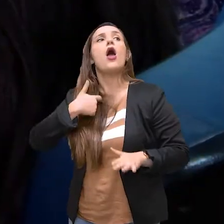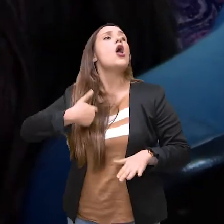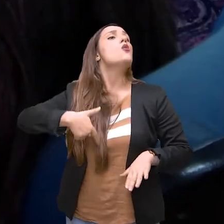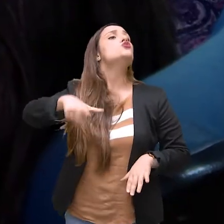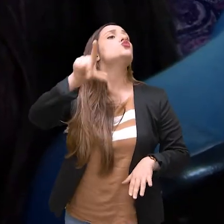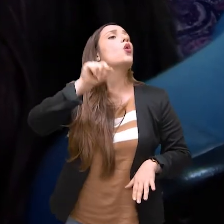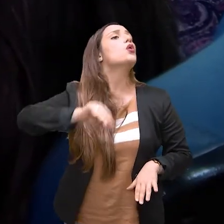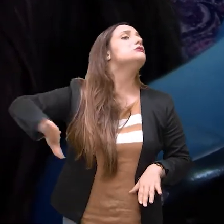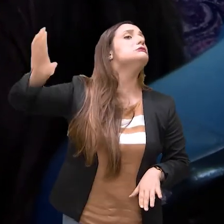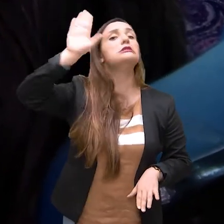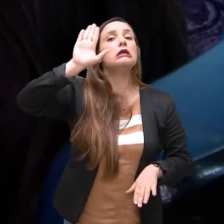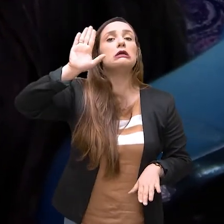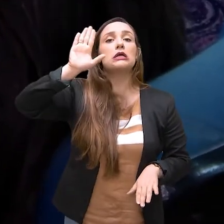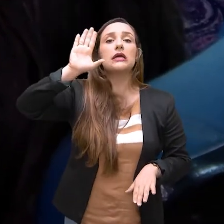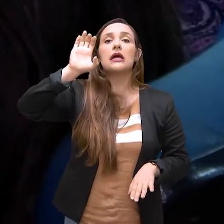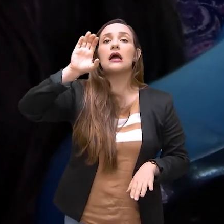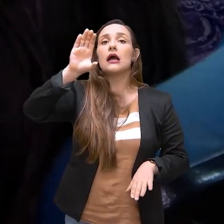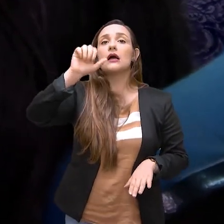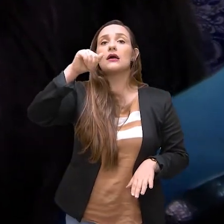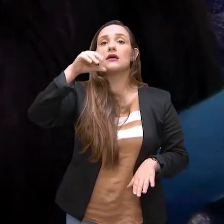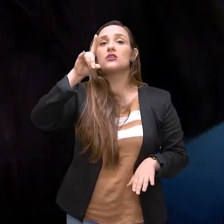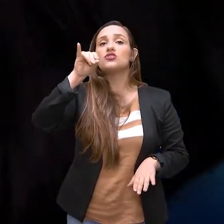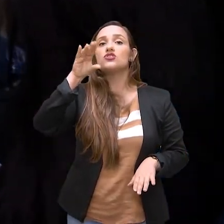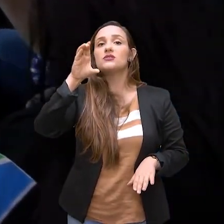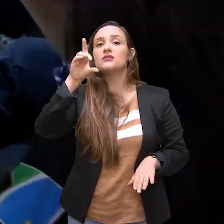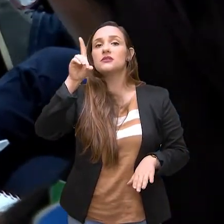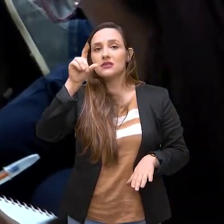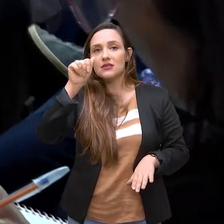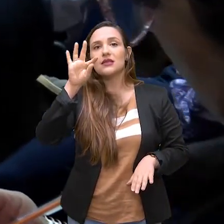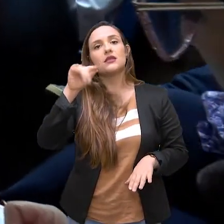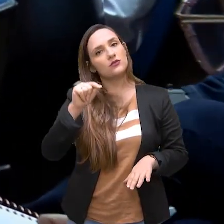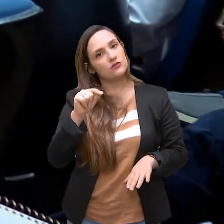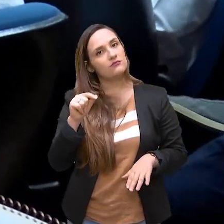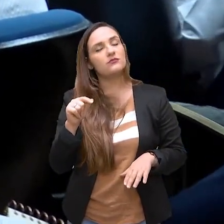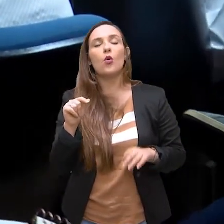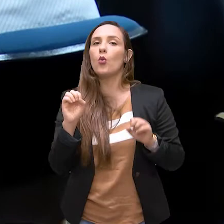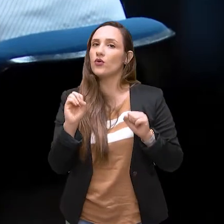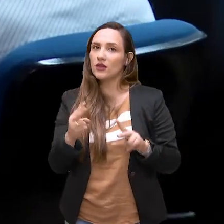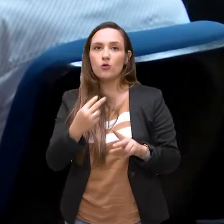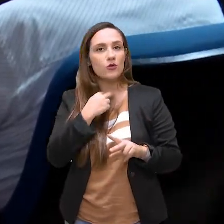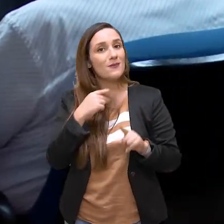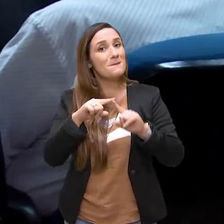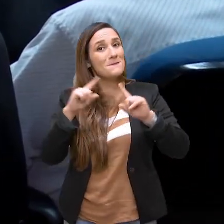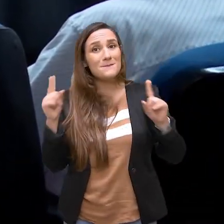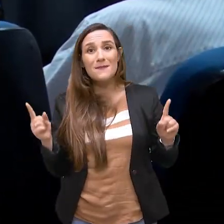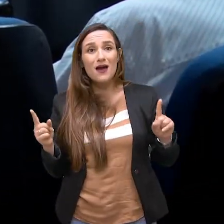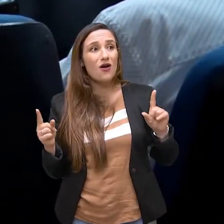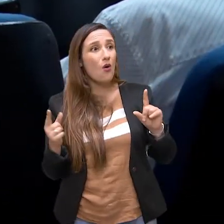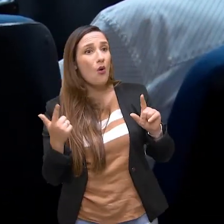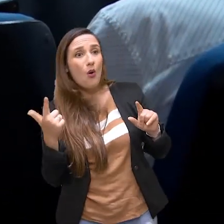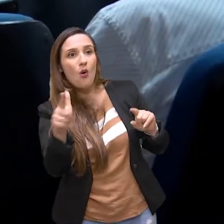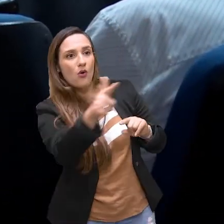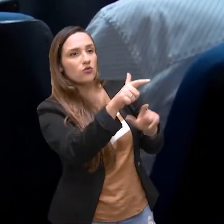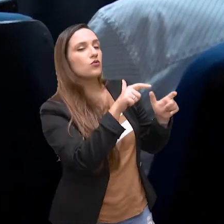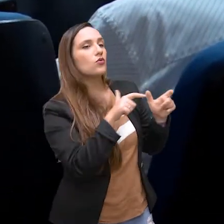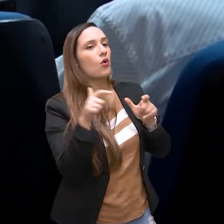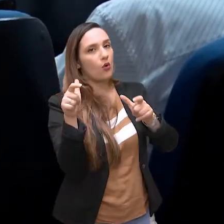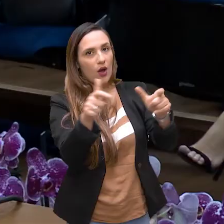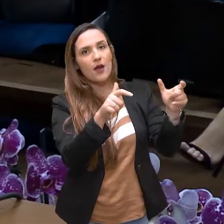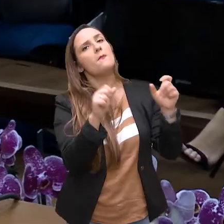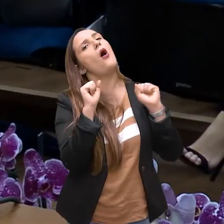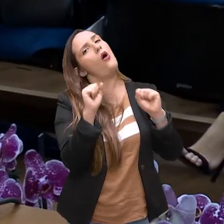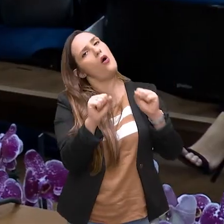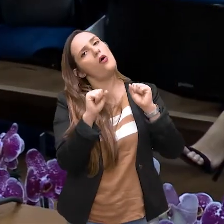tipo. Fora desse período e fora desse local, sim, é possível, desde que observada, né,